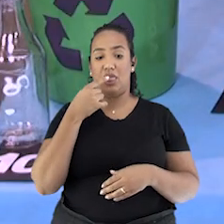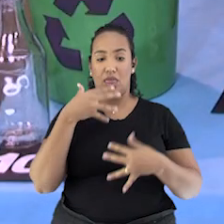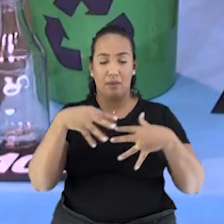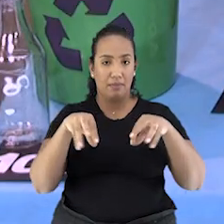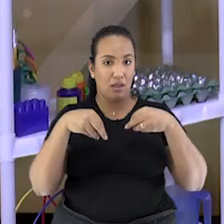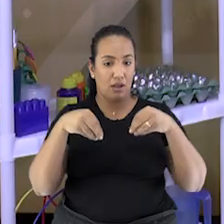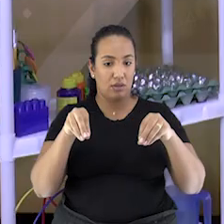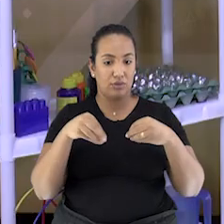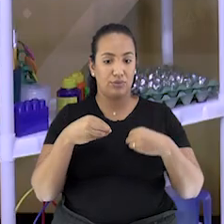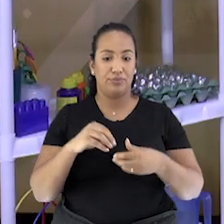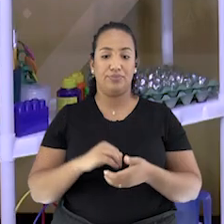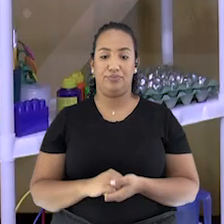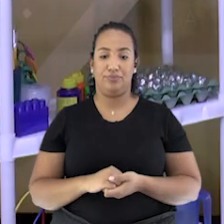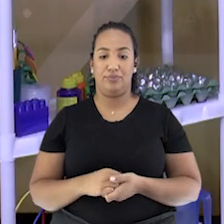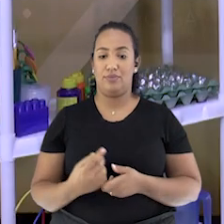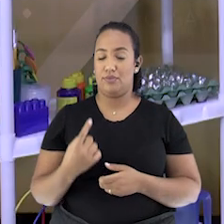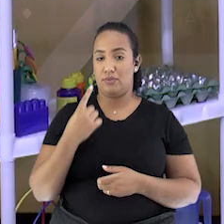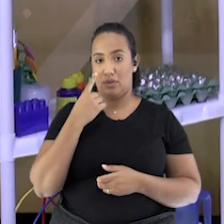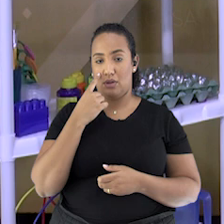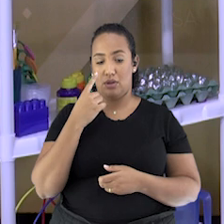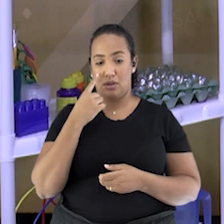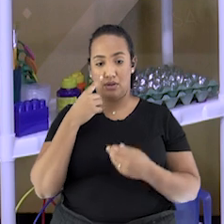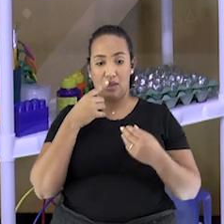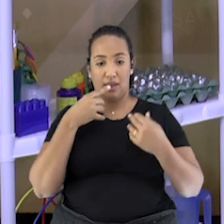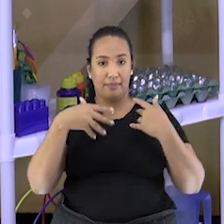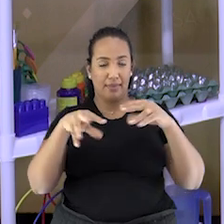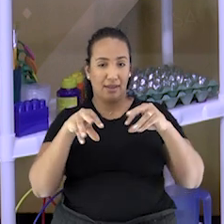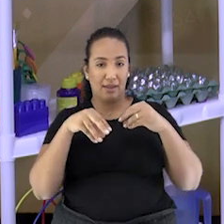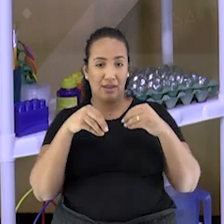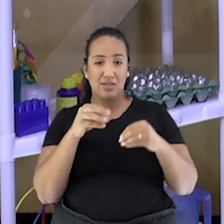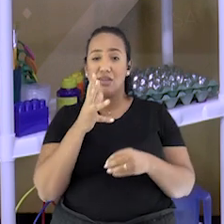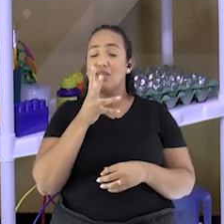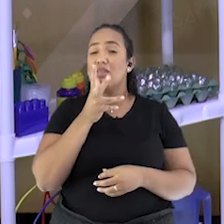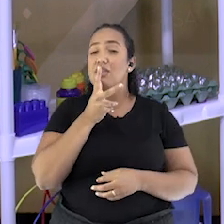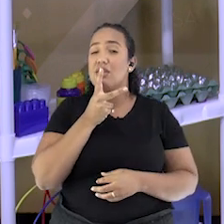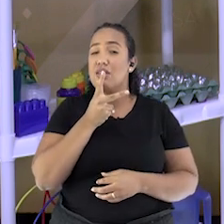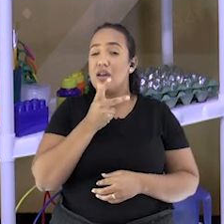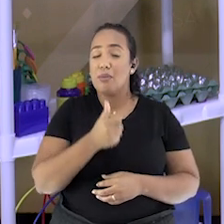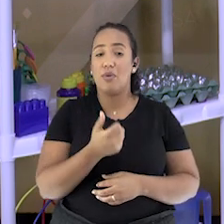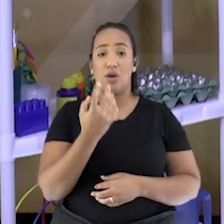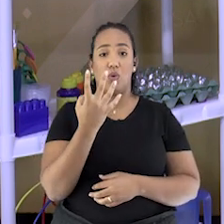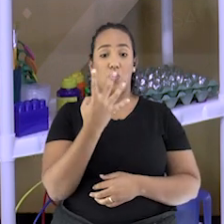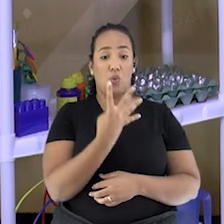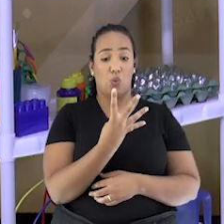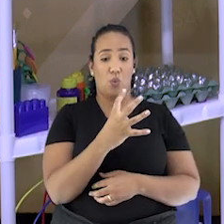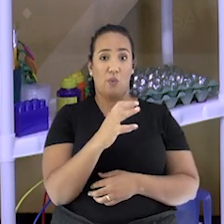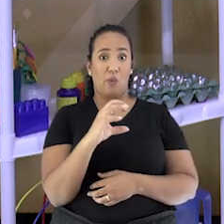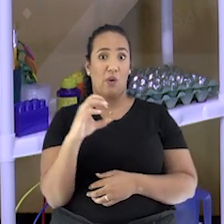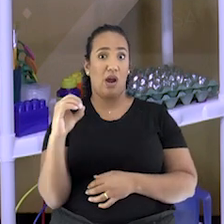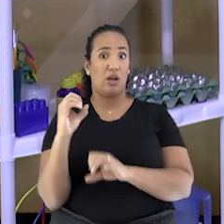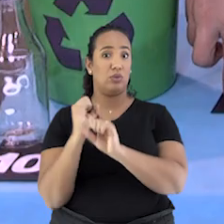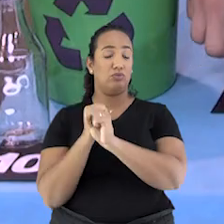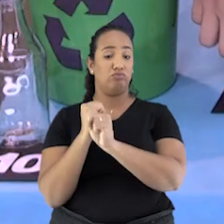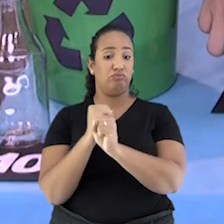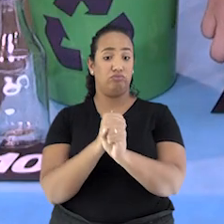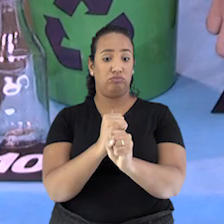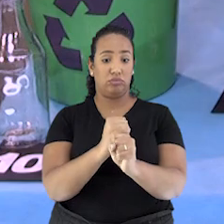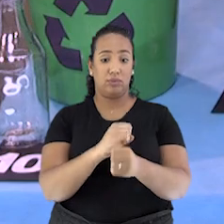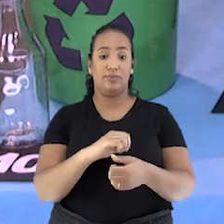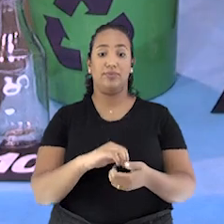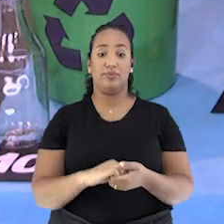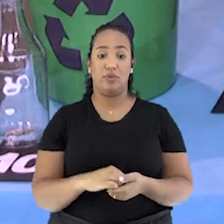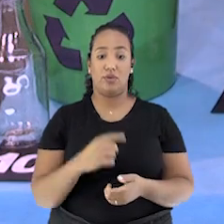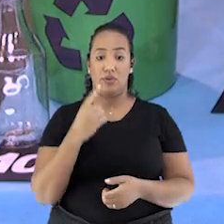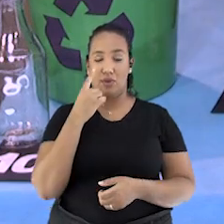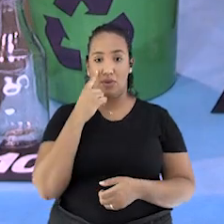plástico. O plástico demora para se decompor cerca de 400 anos. Aqui temos 3 casas de número. 1,